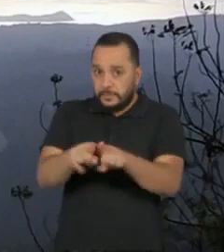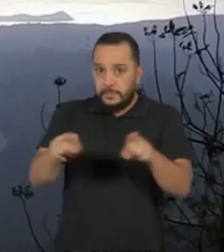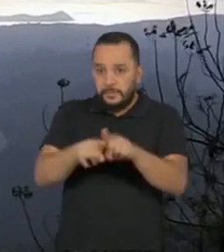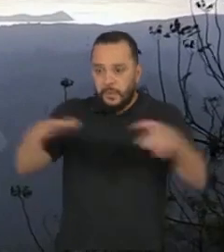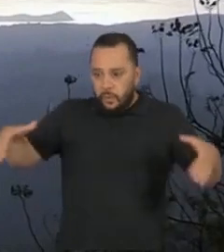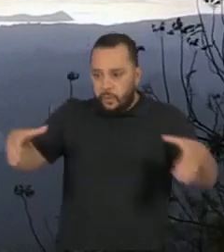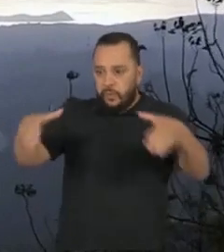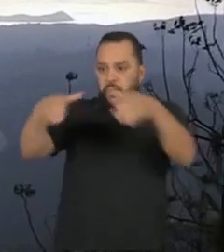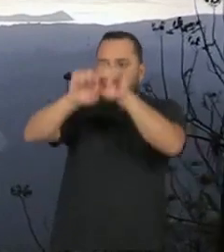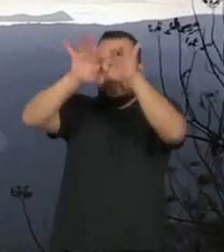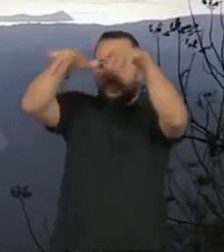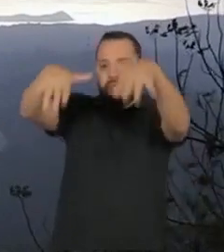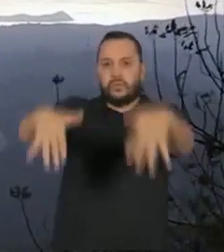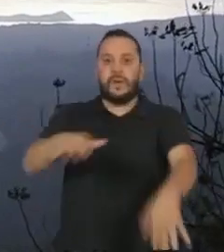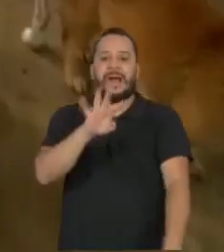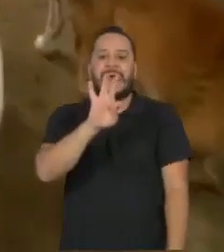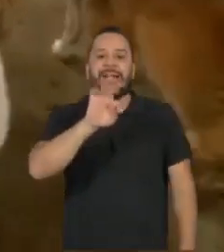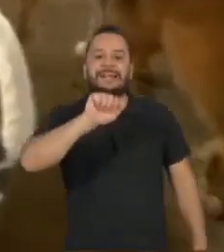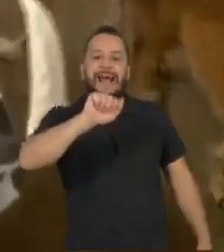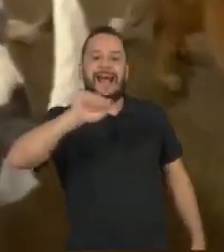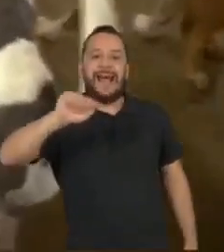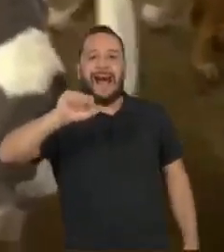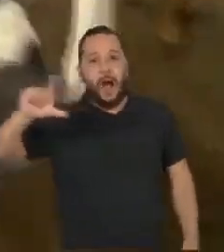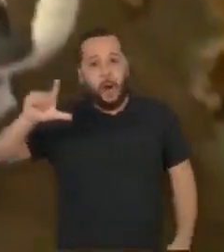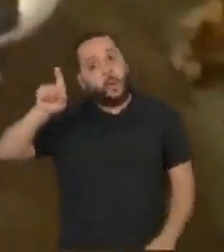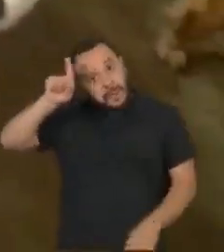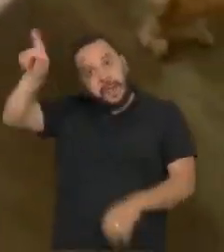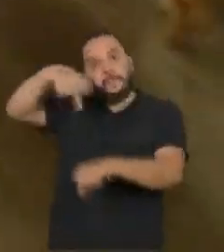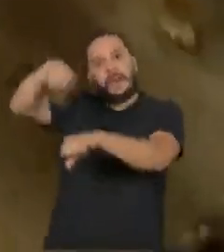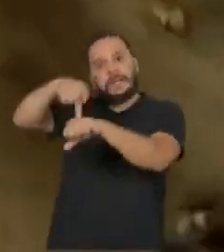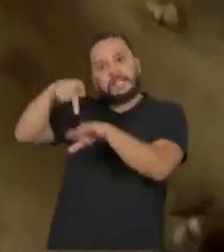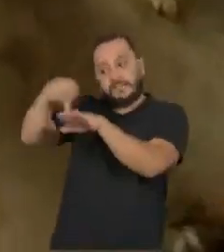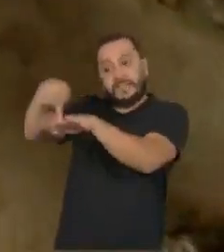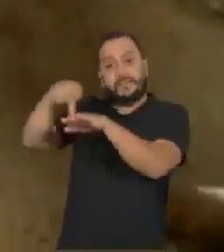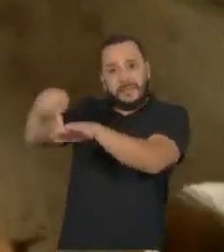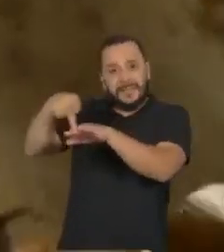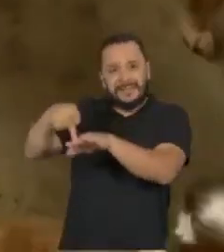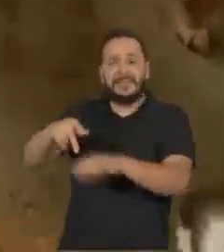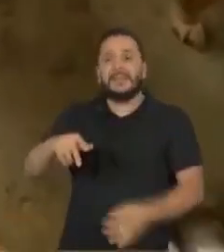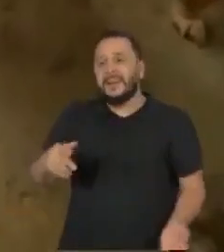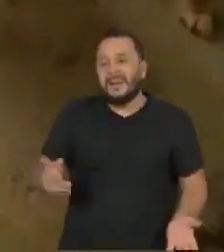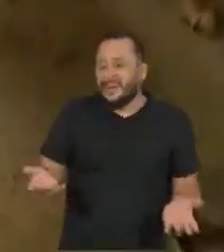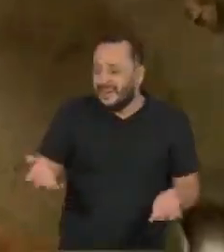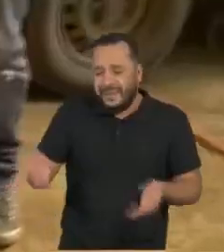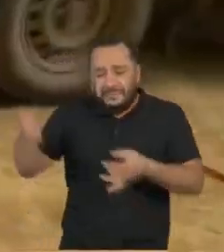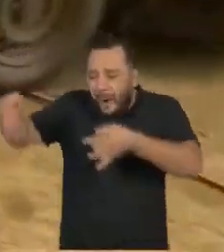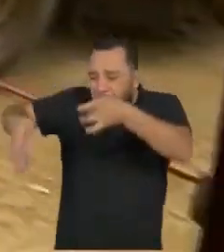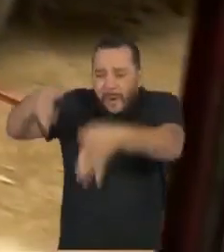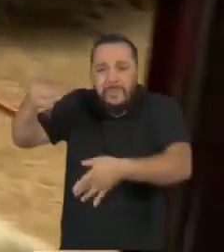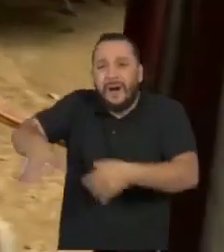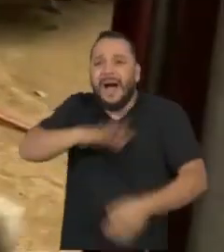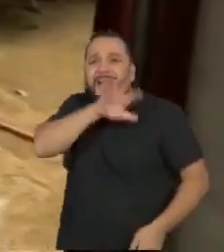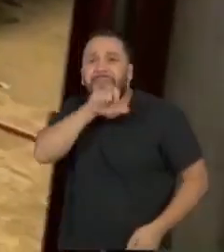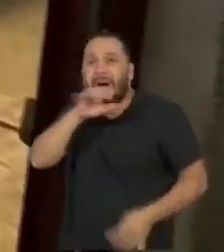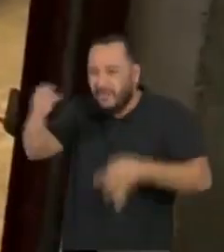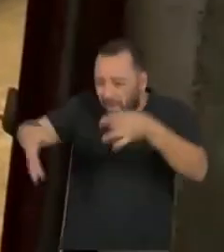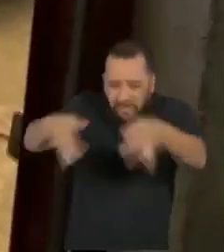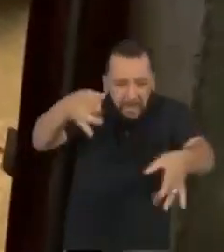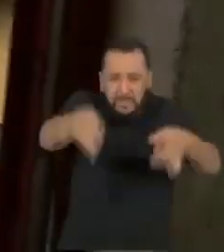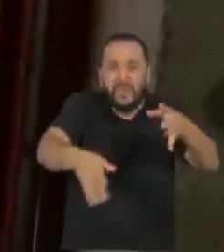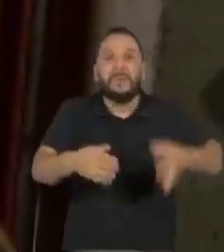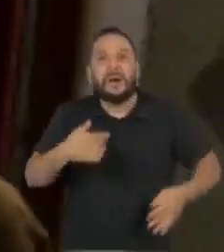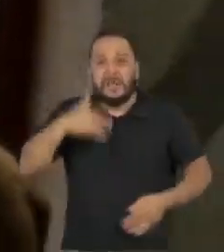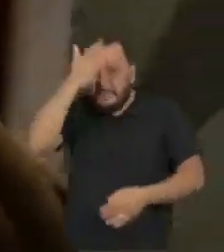do vulcão Taal, nas Filipinas, há uma semana, centenas de animais foram abandonados e têm sido resgatados